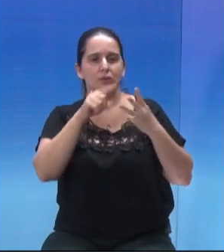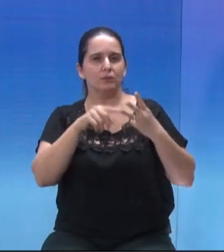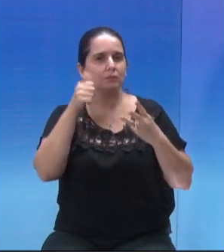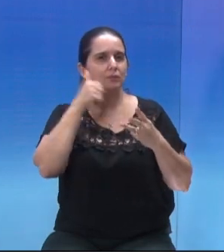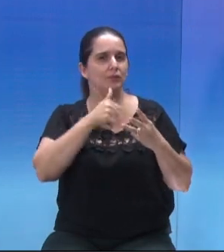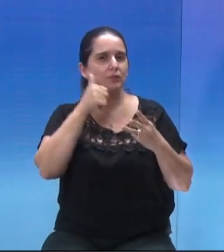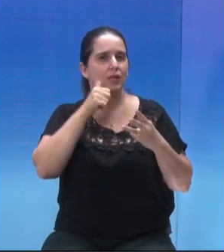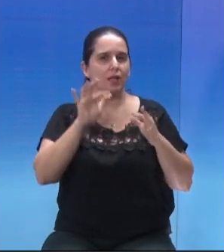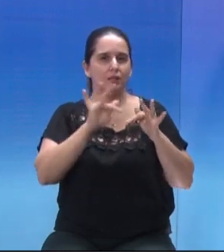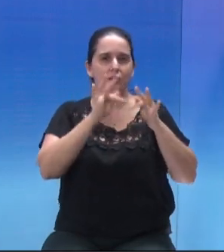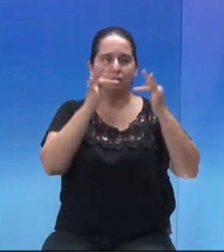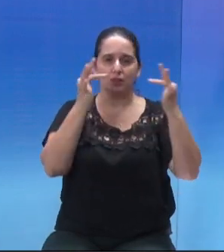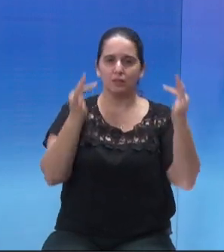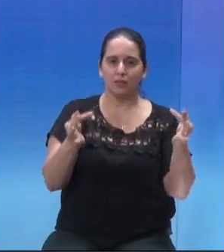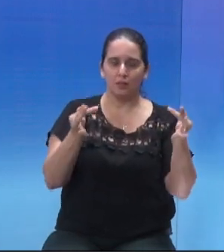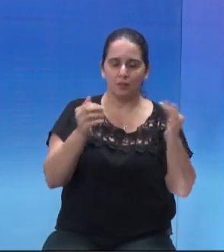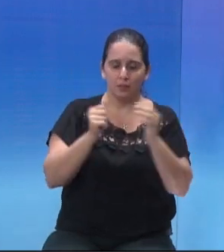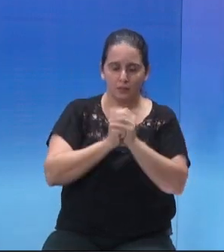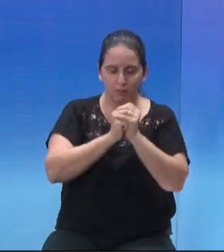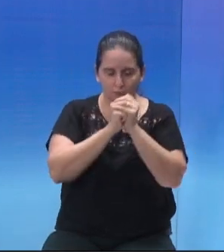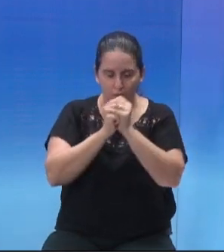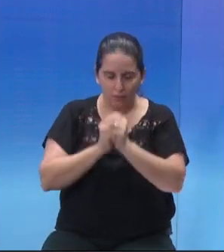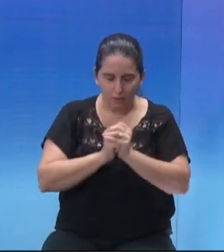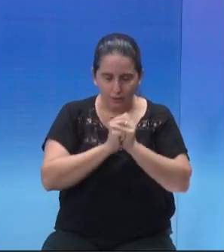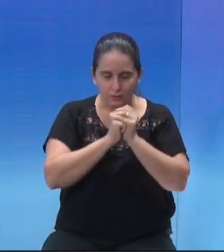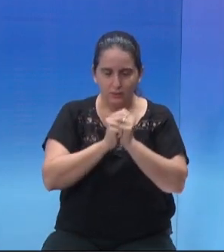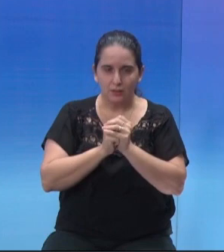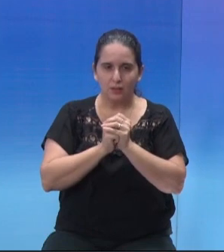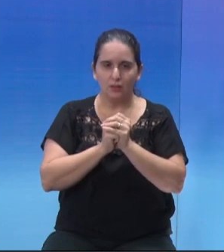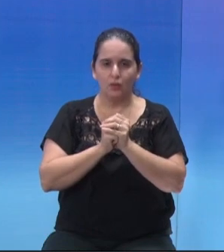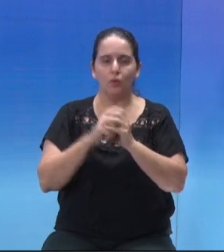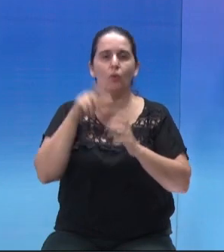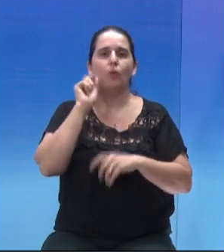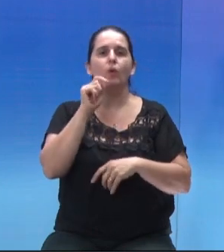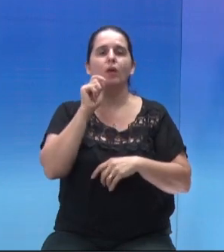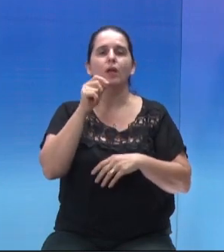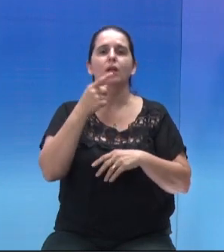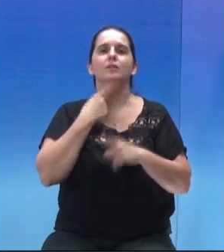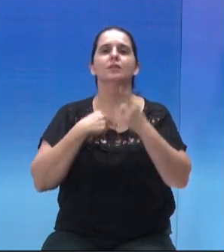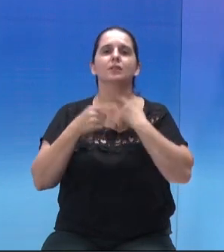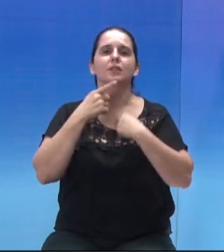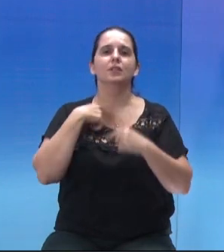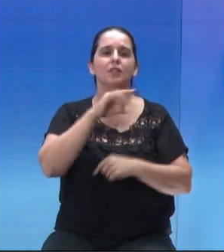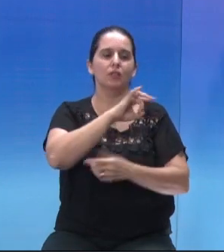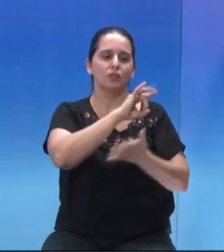faz oração, elas estão em busca de quê? Olha o finalzinho aqui do enunciado.